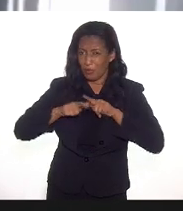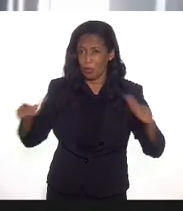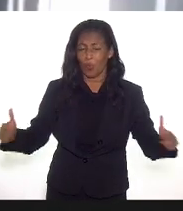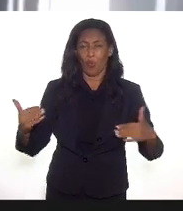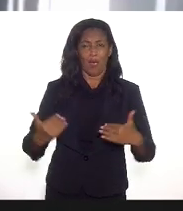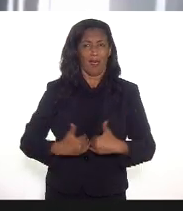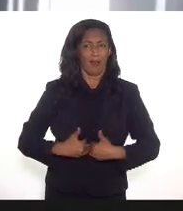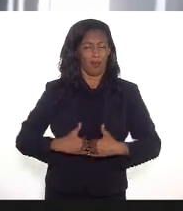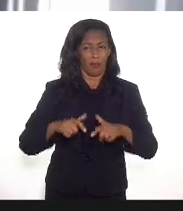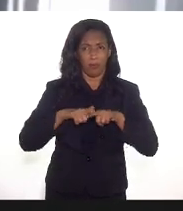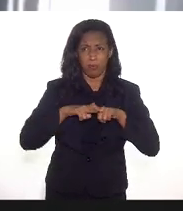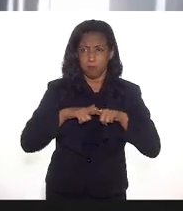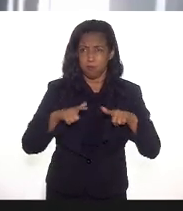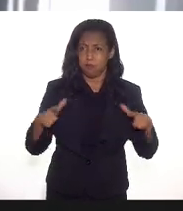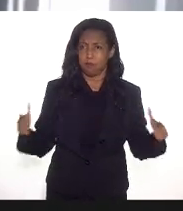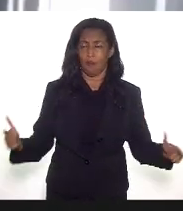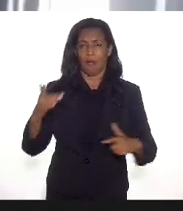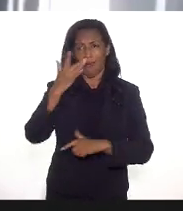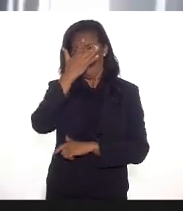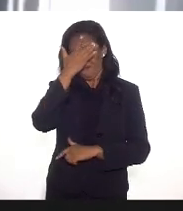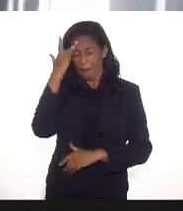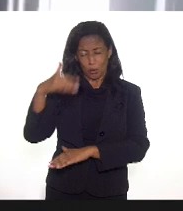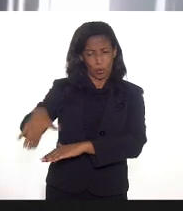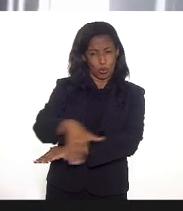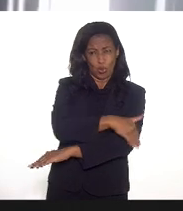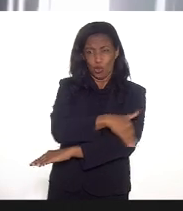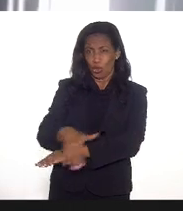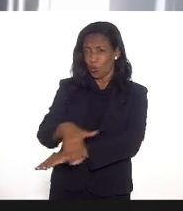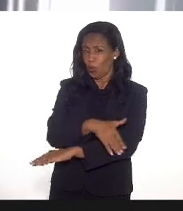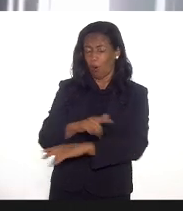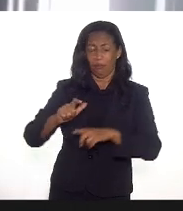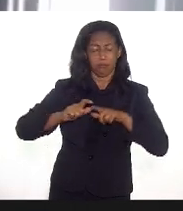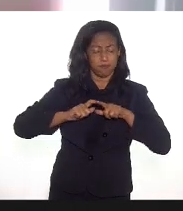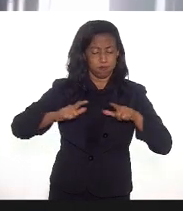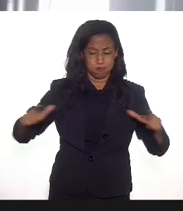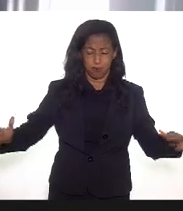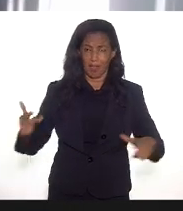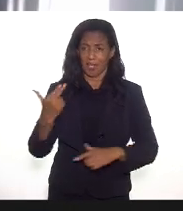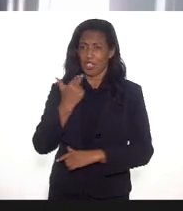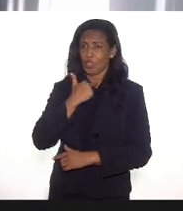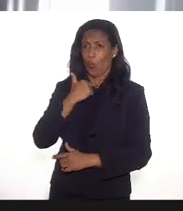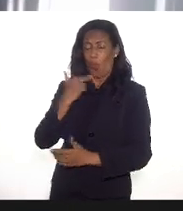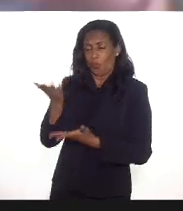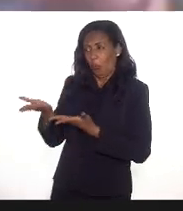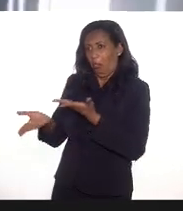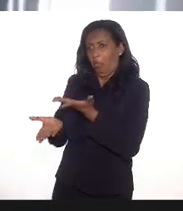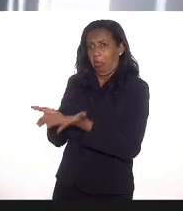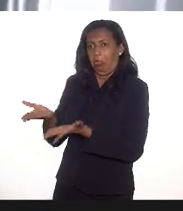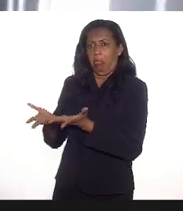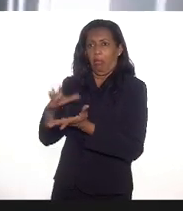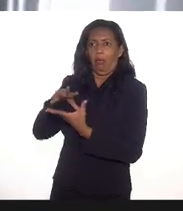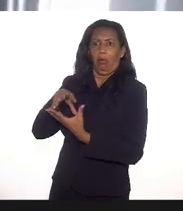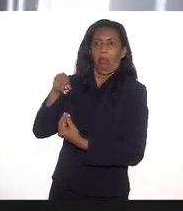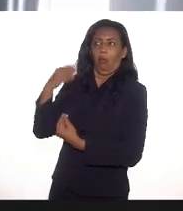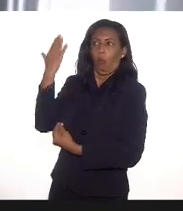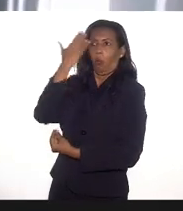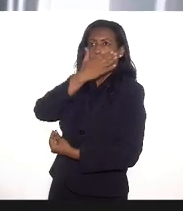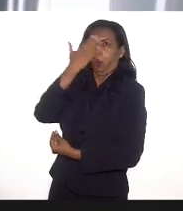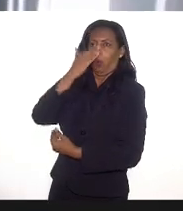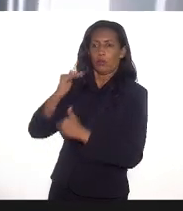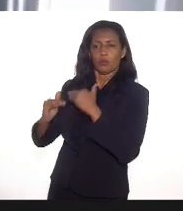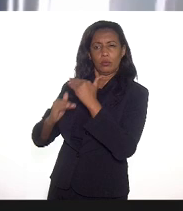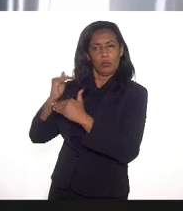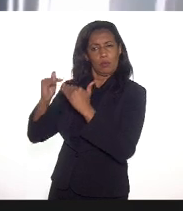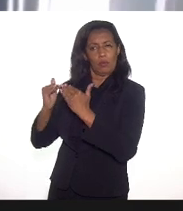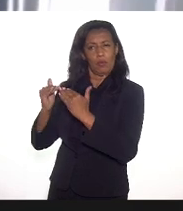demais, assim, a população em situação de rua aumentou demais, e a gente não pode tratar de maneira abstrata o desenvolvimento